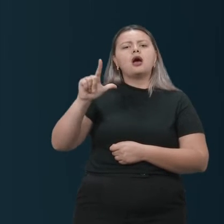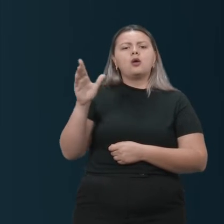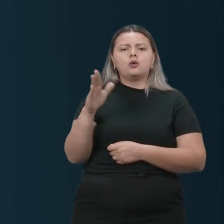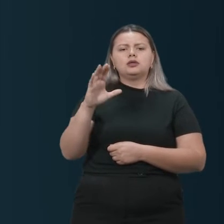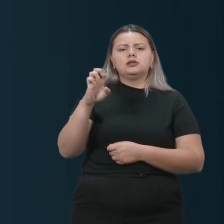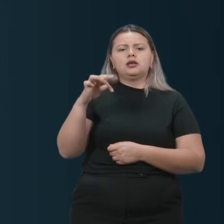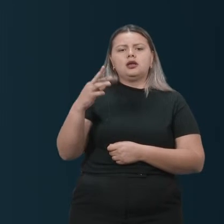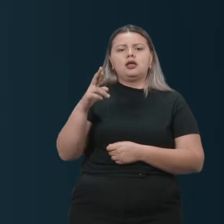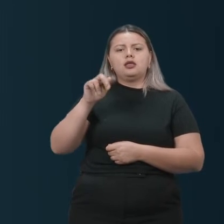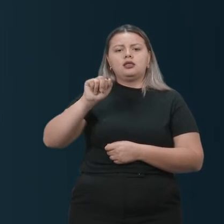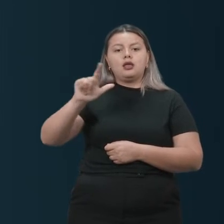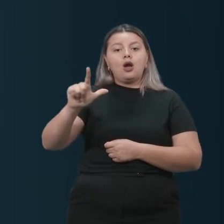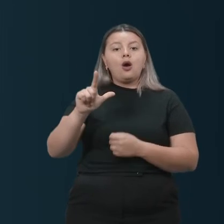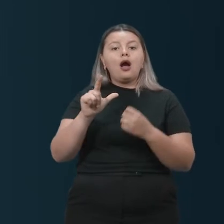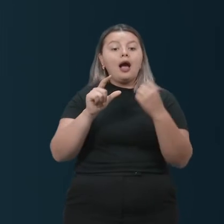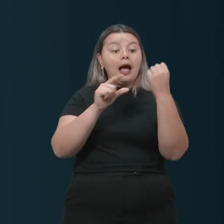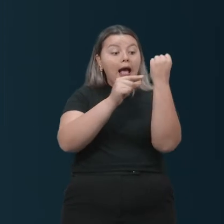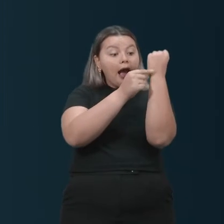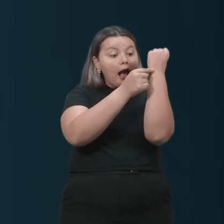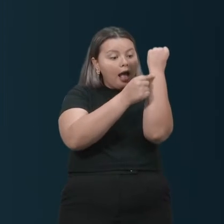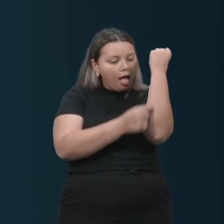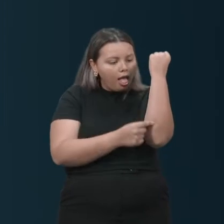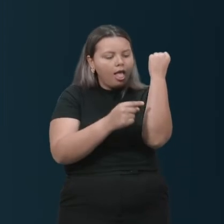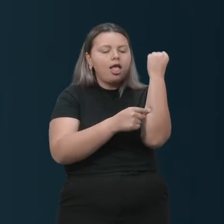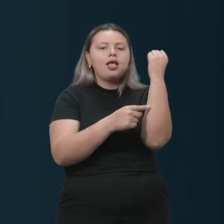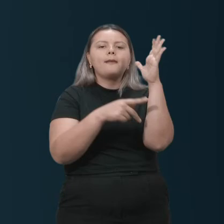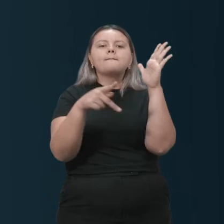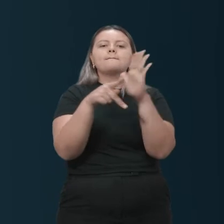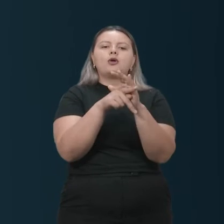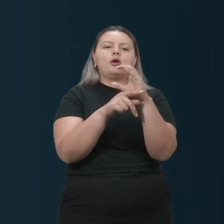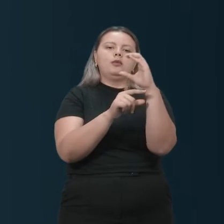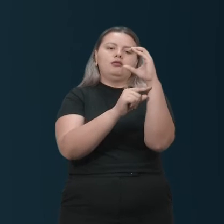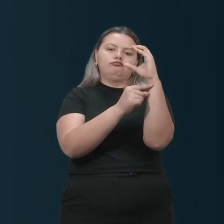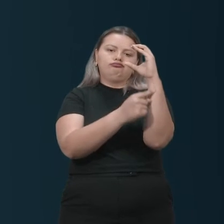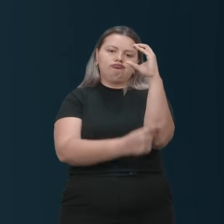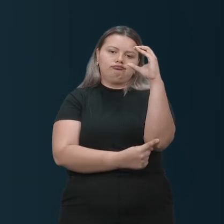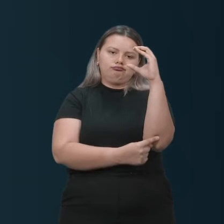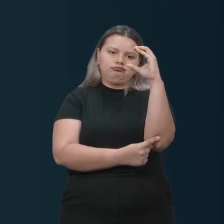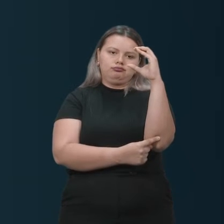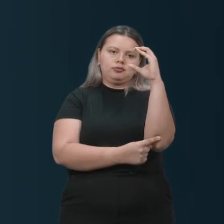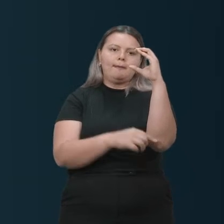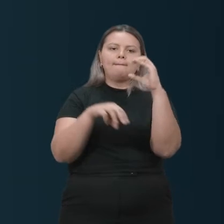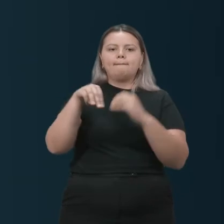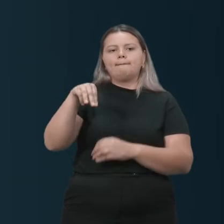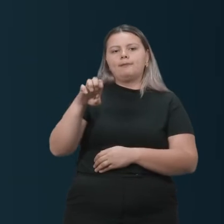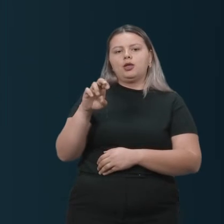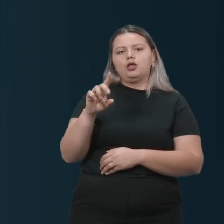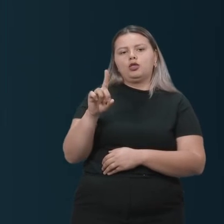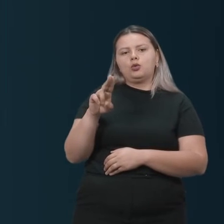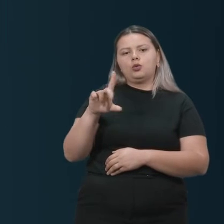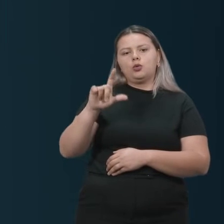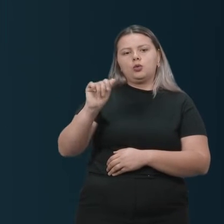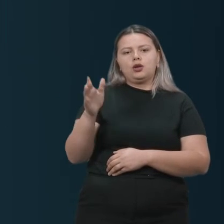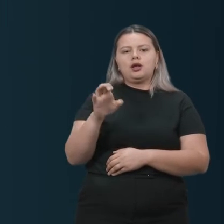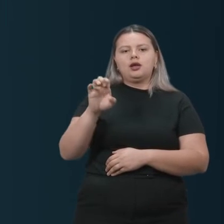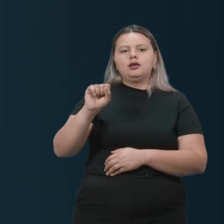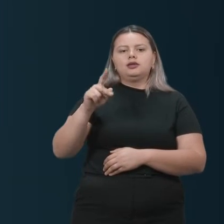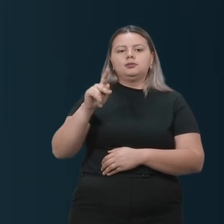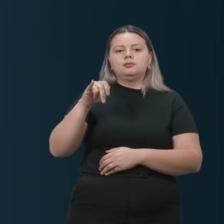passa justamente a medula espinal. Como a medula espinal se prolonga desde o